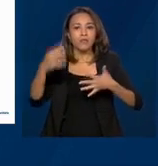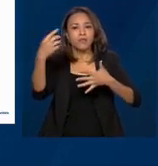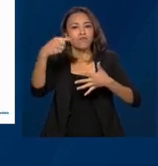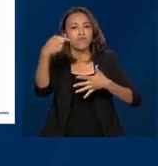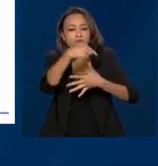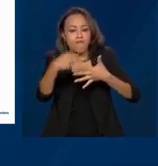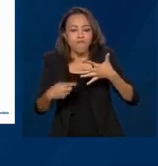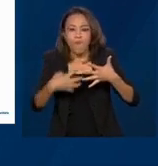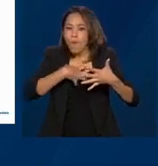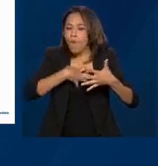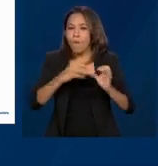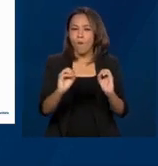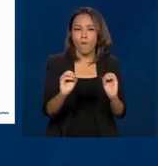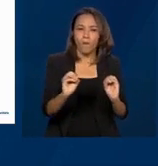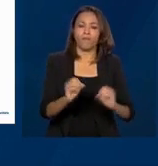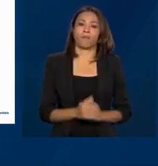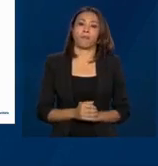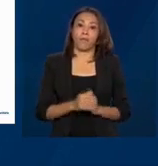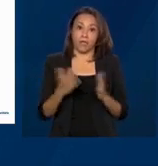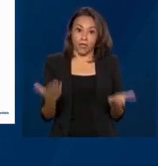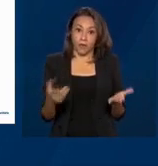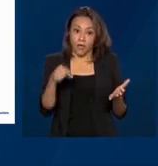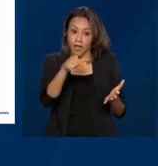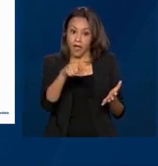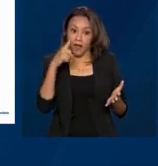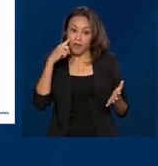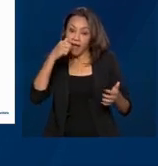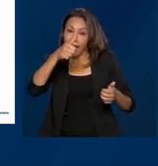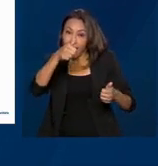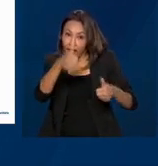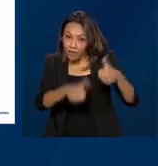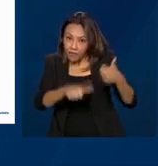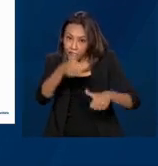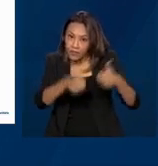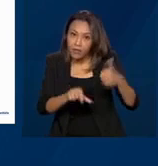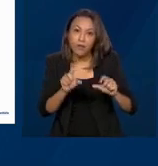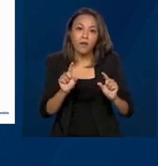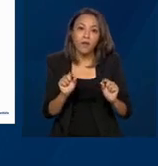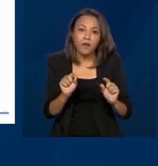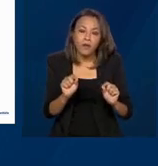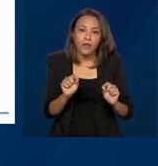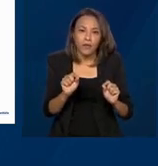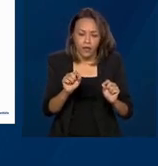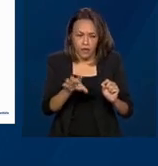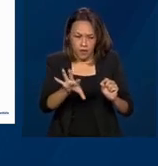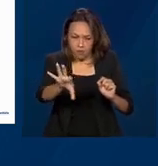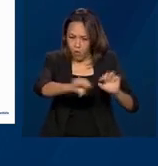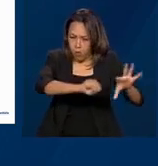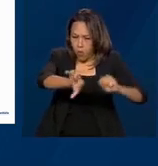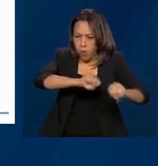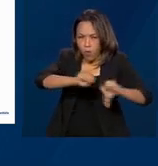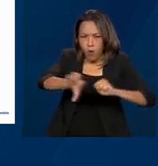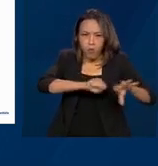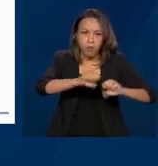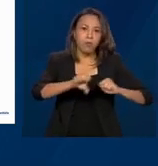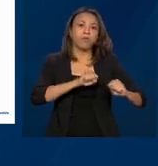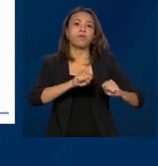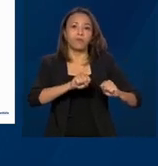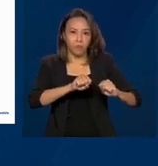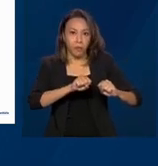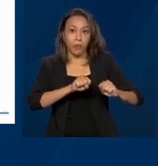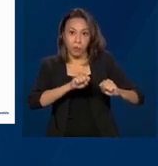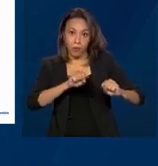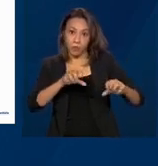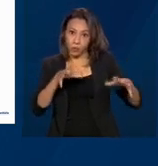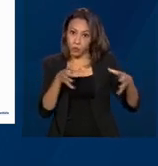que é uma medida extremamente importante, ela mede a incidência de casos positivos no